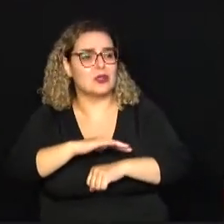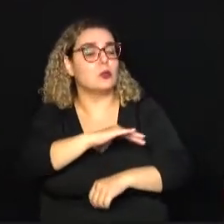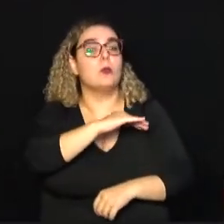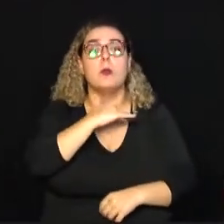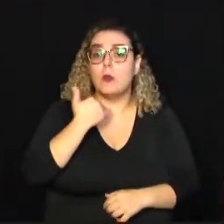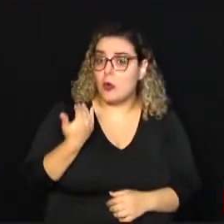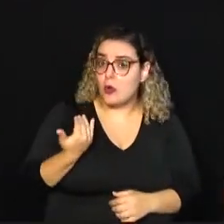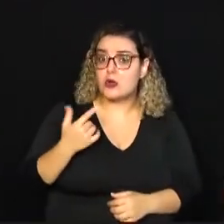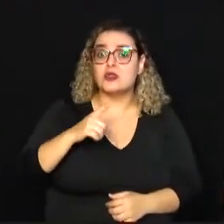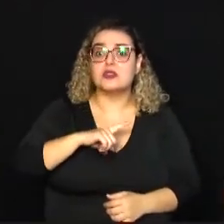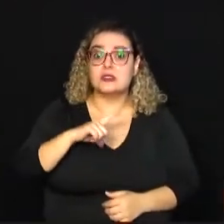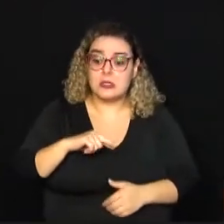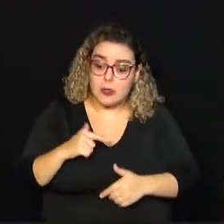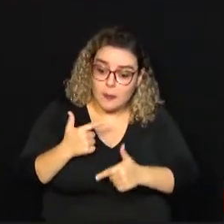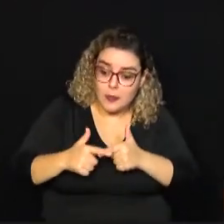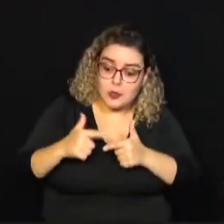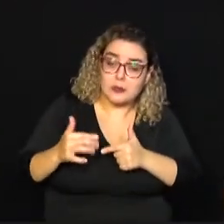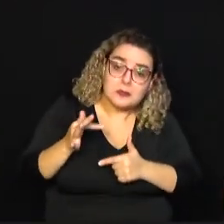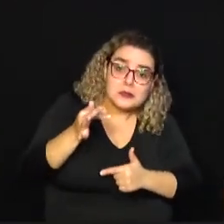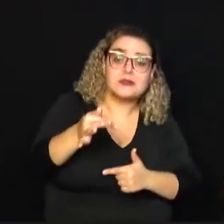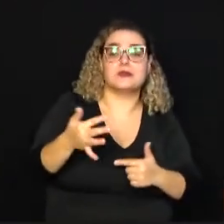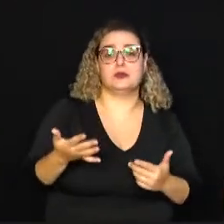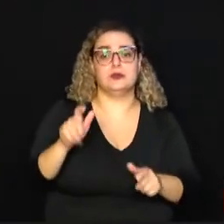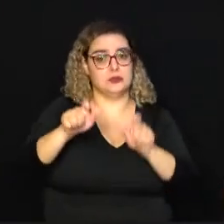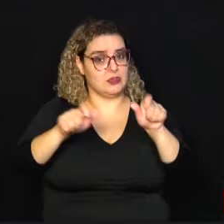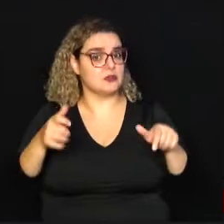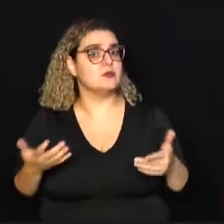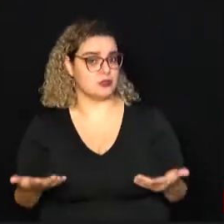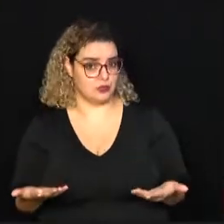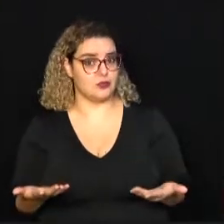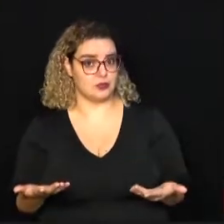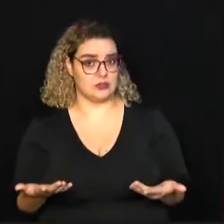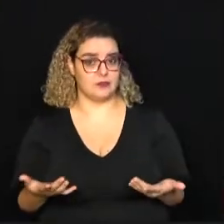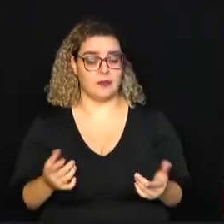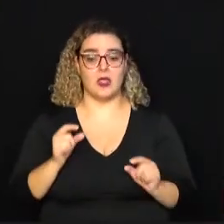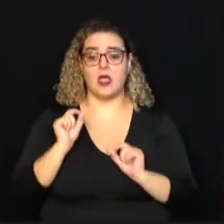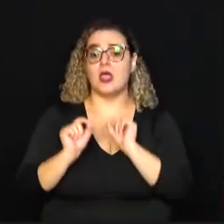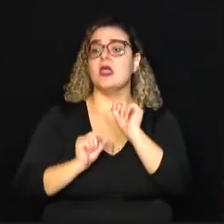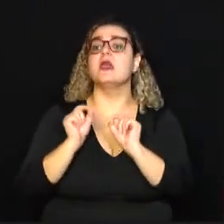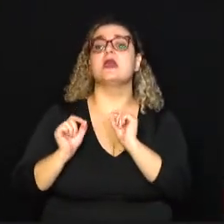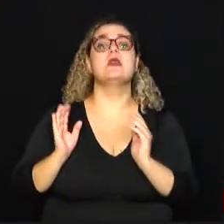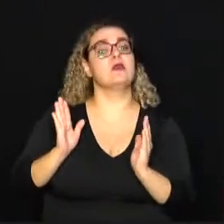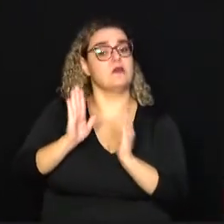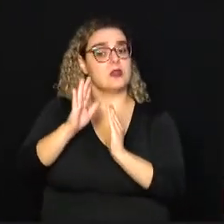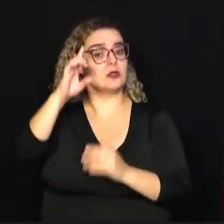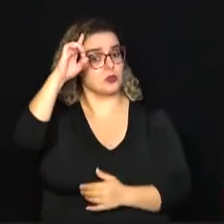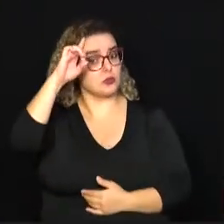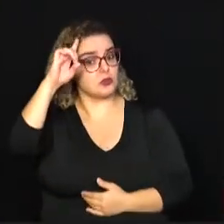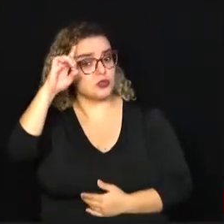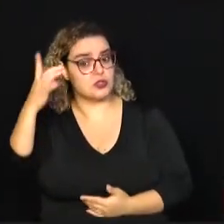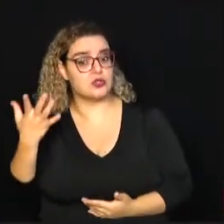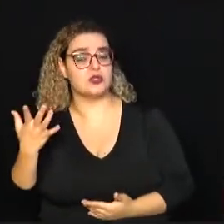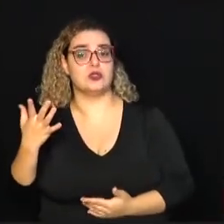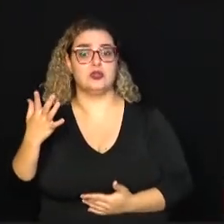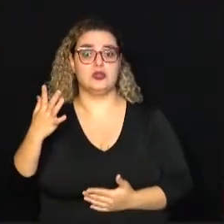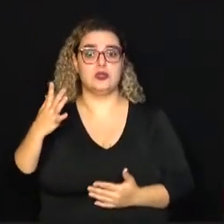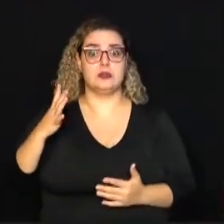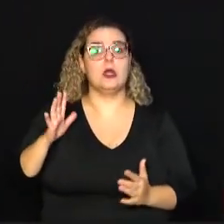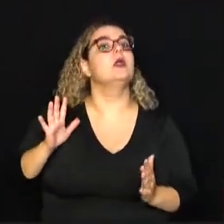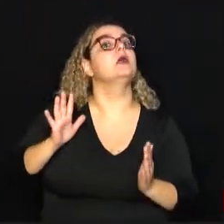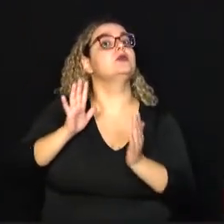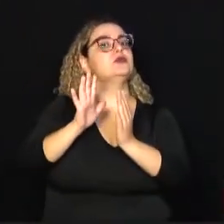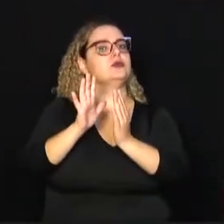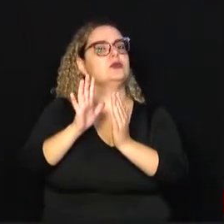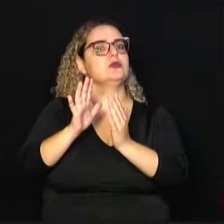provocar sequela nas pessoas, né? Quem enfrenta no dia a dia o atendimento na linha de frente contra